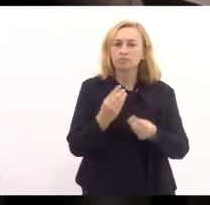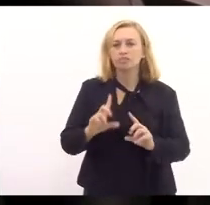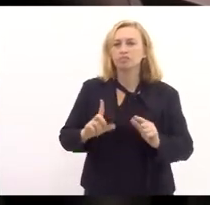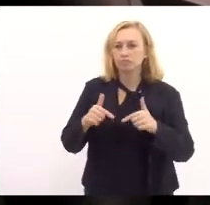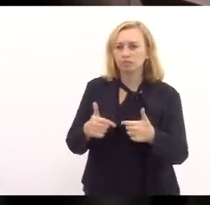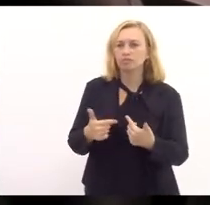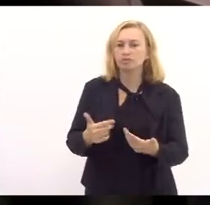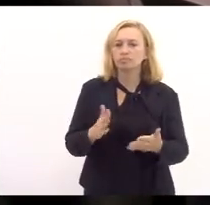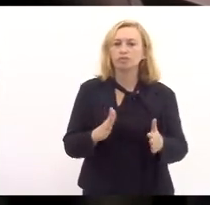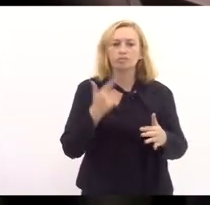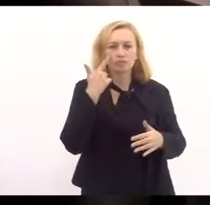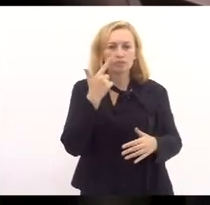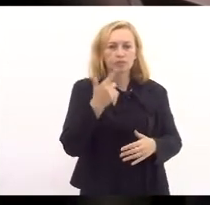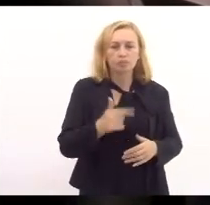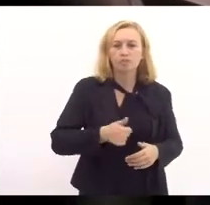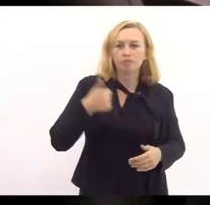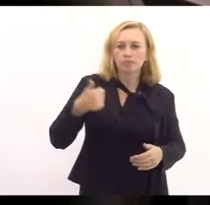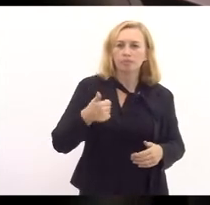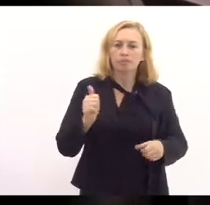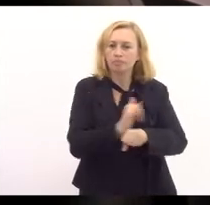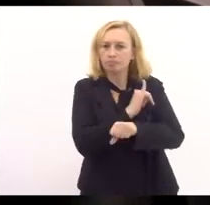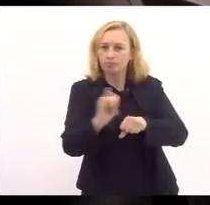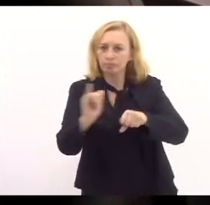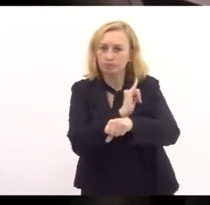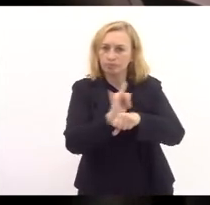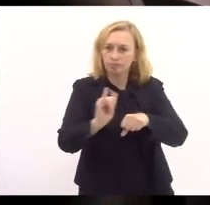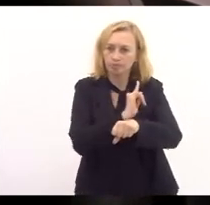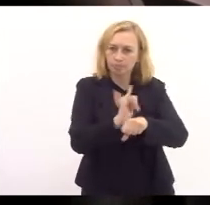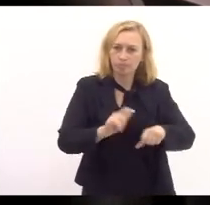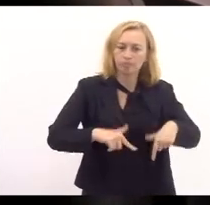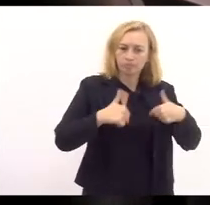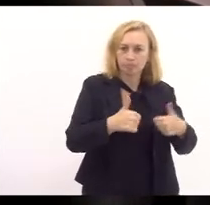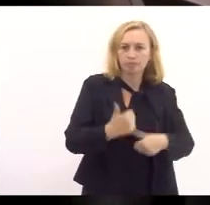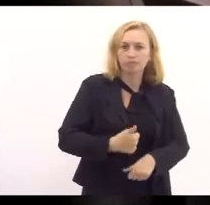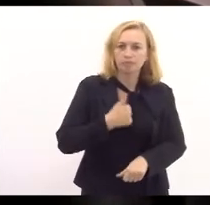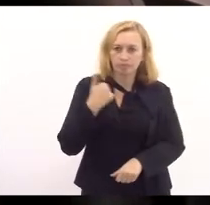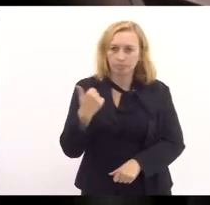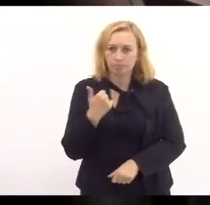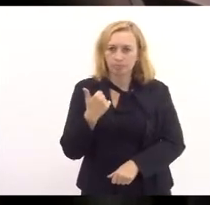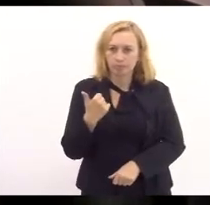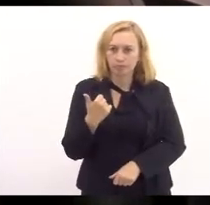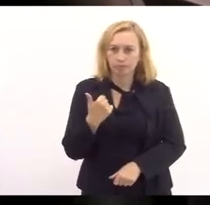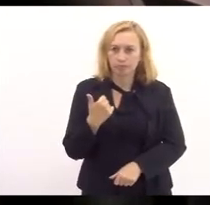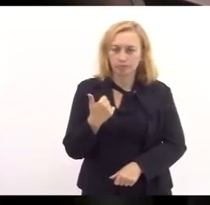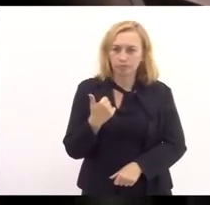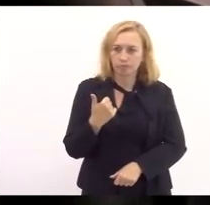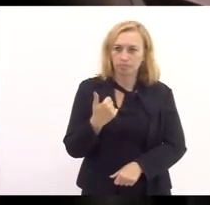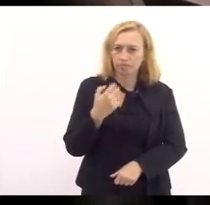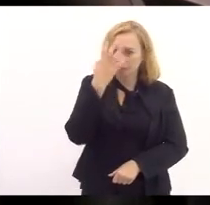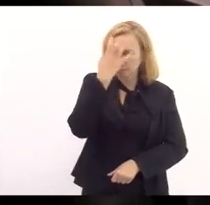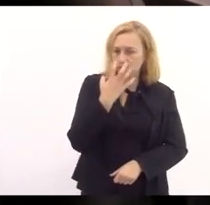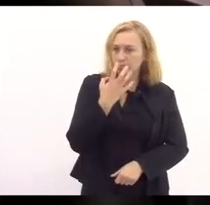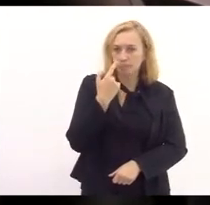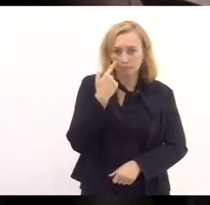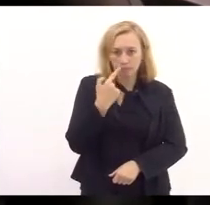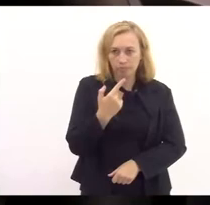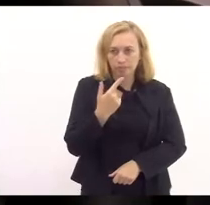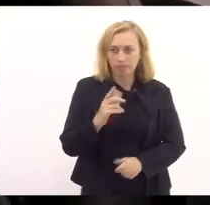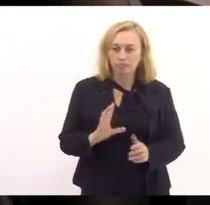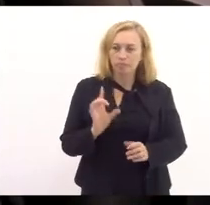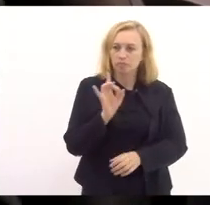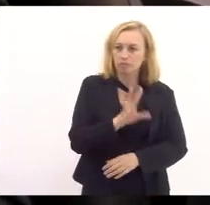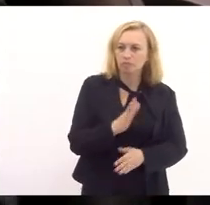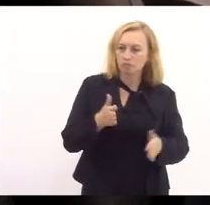a maneira pela qual é possível achar uma estratégia de atuação melhor. Com o agravamento que se verificou nos